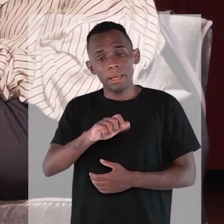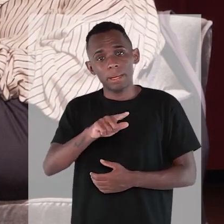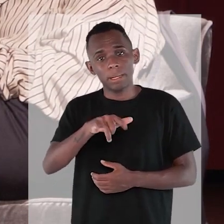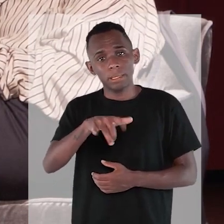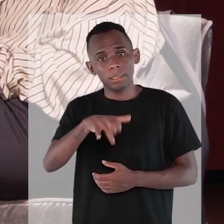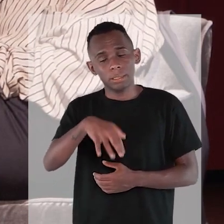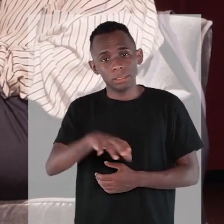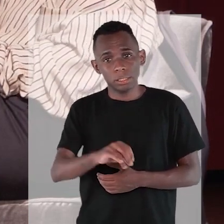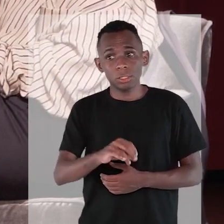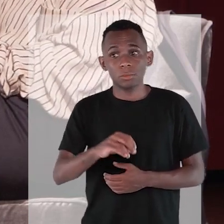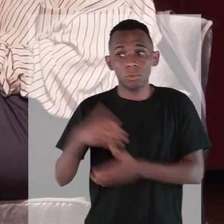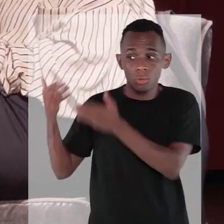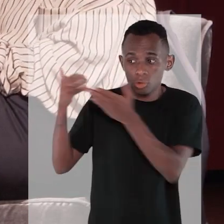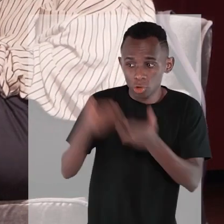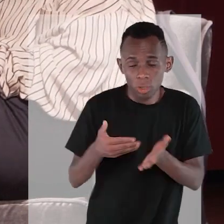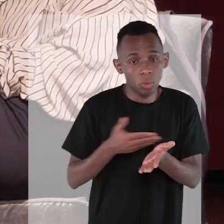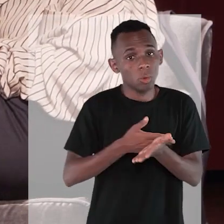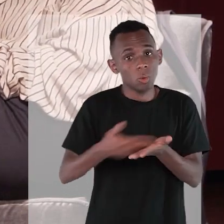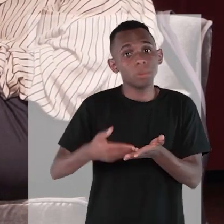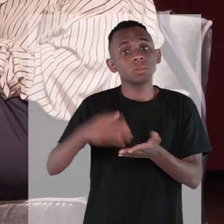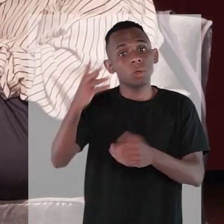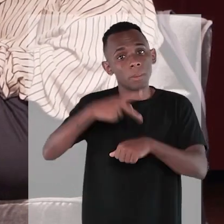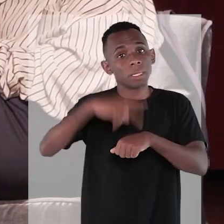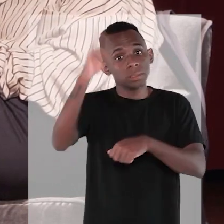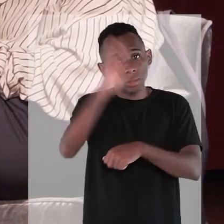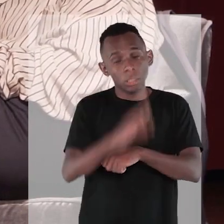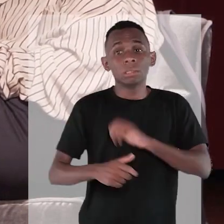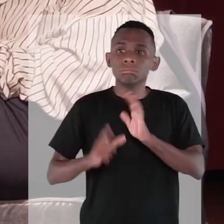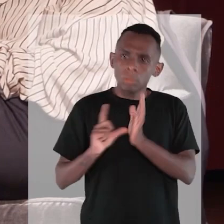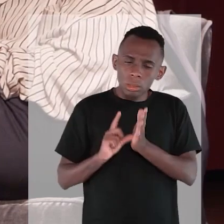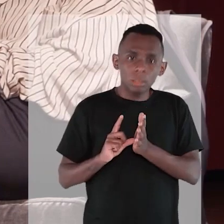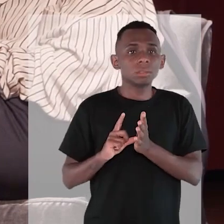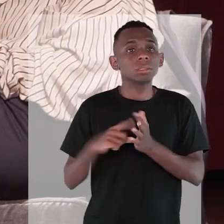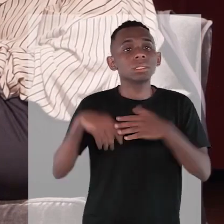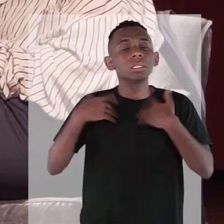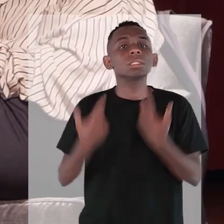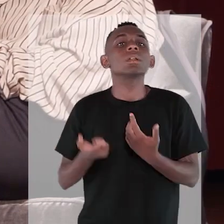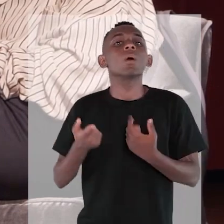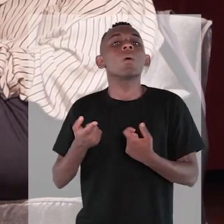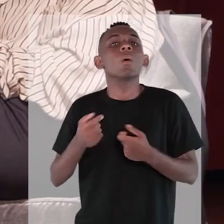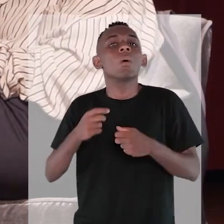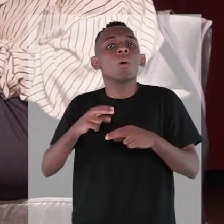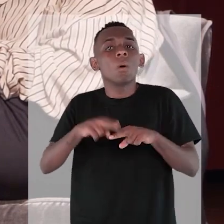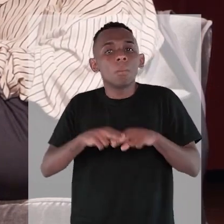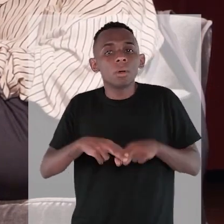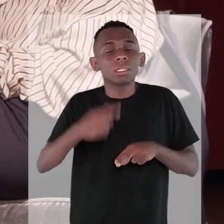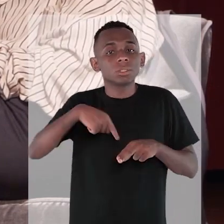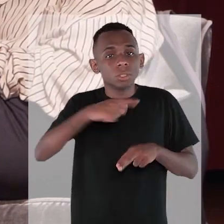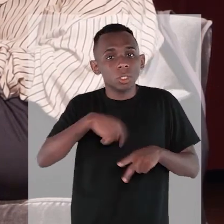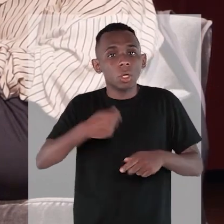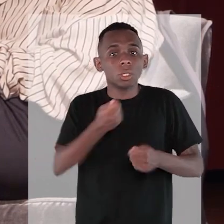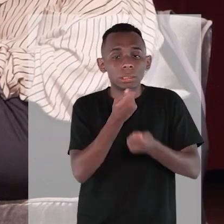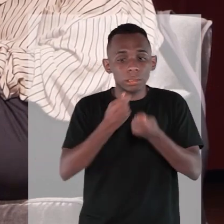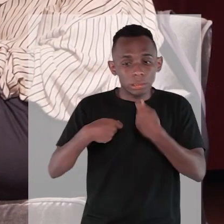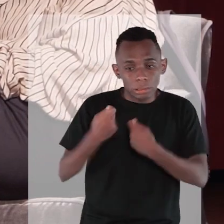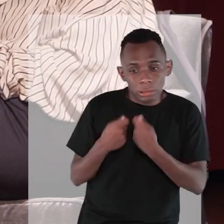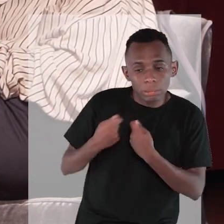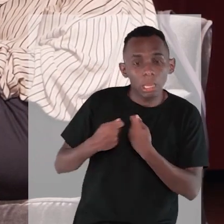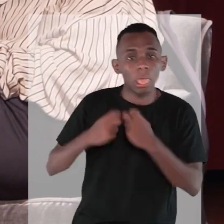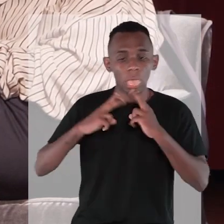cedo no Brasil, o liberalismo político é que não chegou. Isso nos predispôs a formas econômicas de